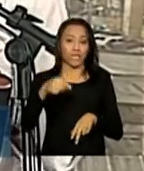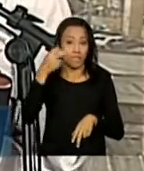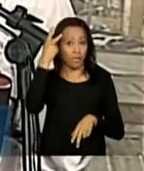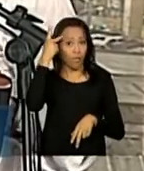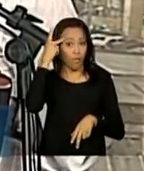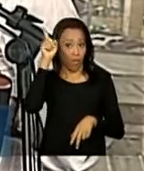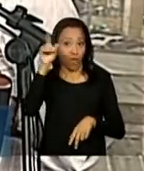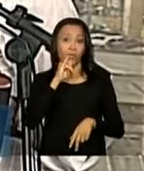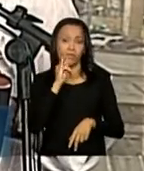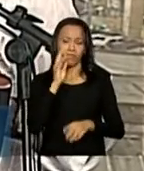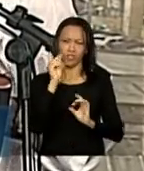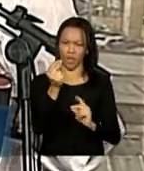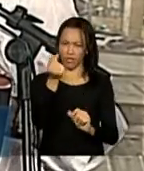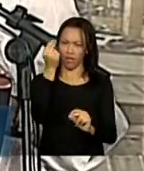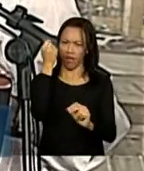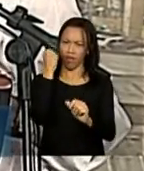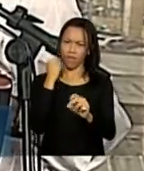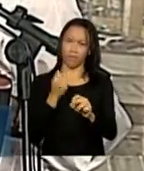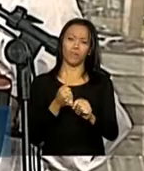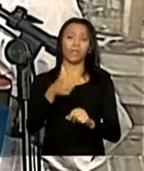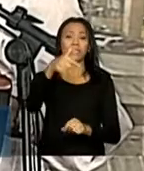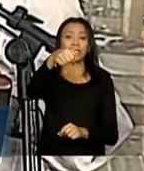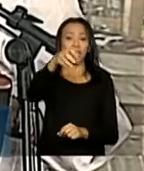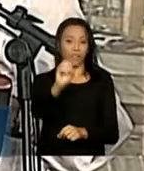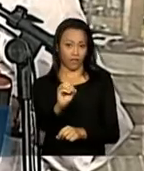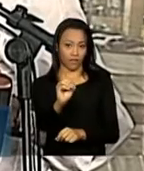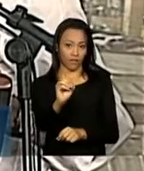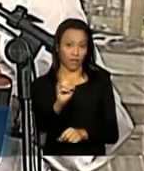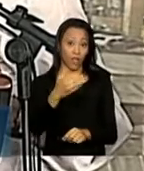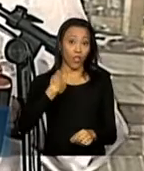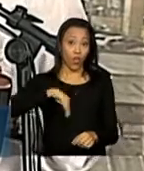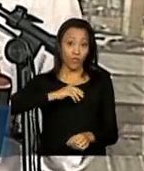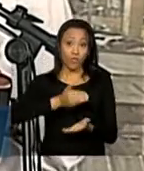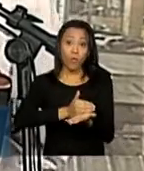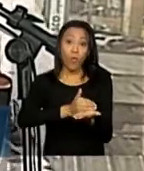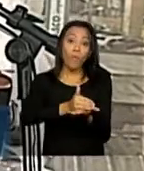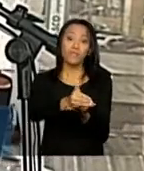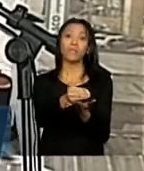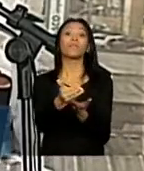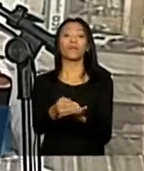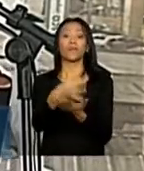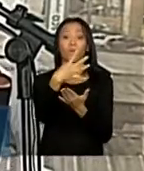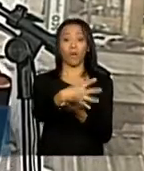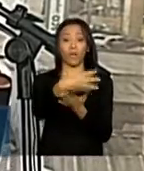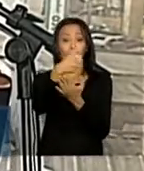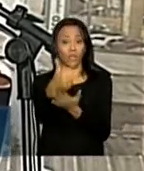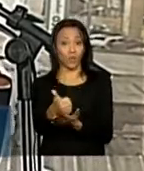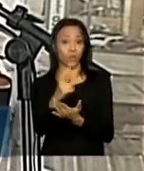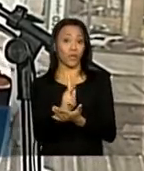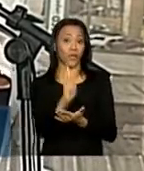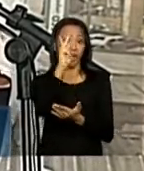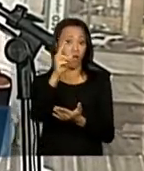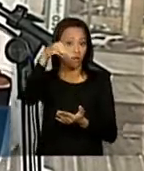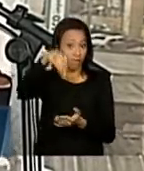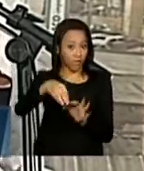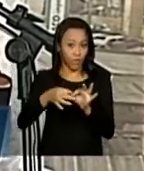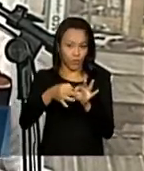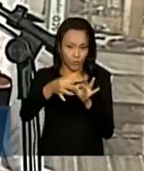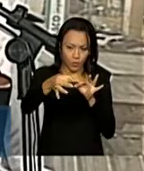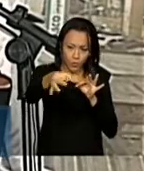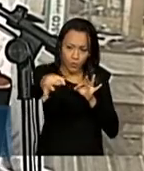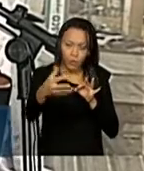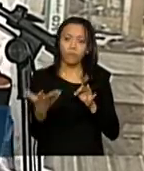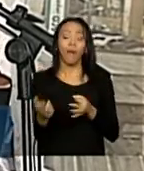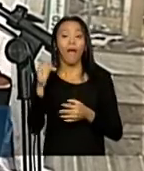que já tem metrô há muito mais tempo, tem 70. Nós vamos começar com 41 quilômetros. Então, essa obra, para